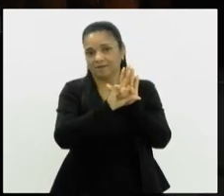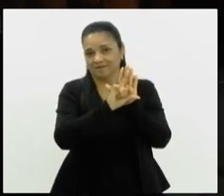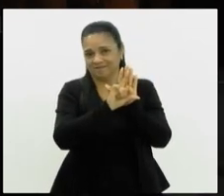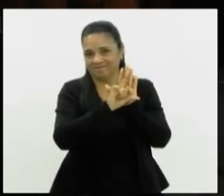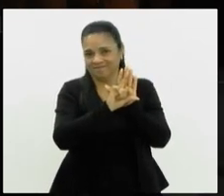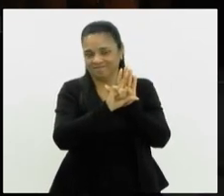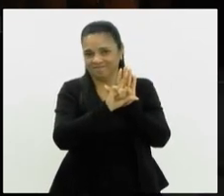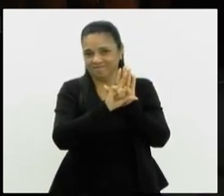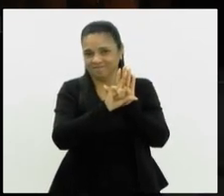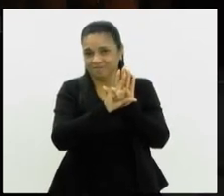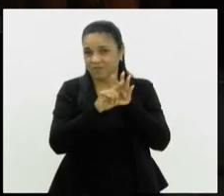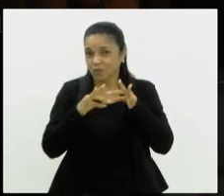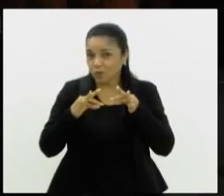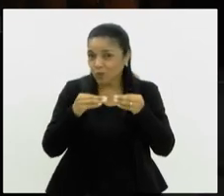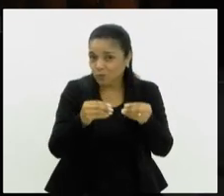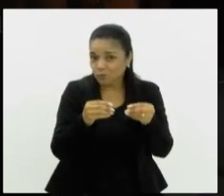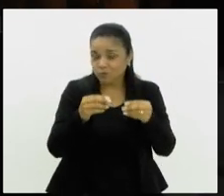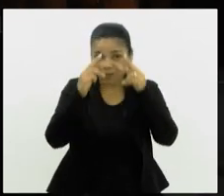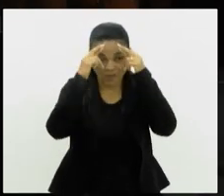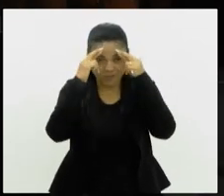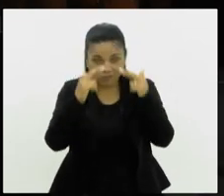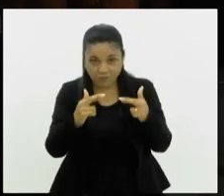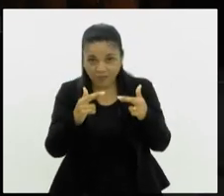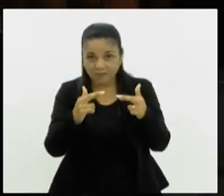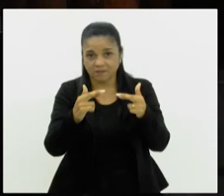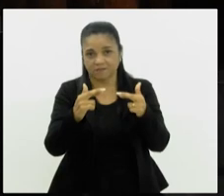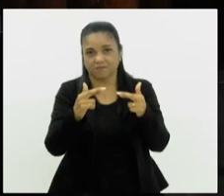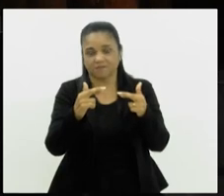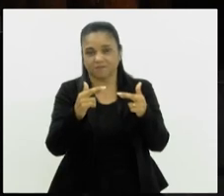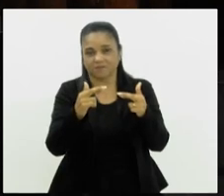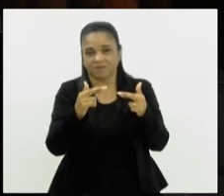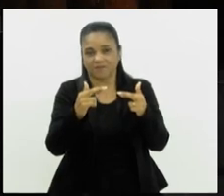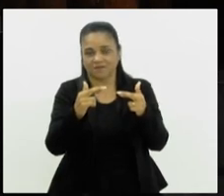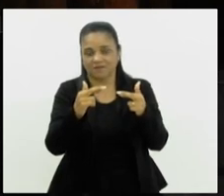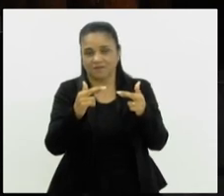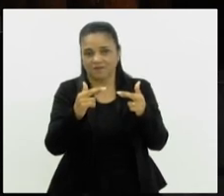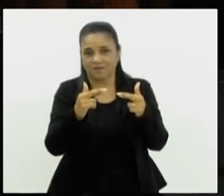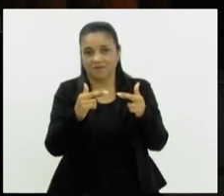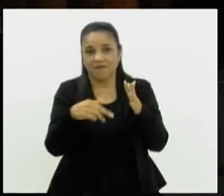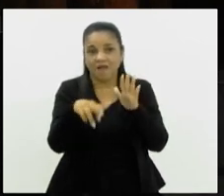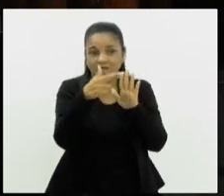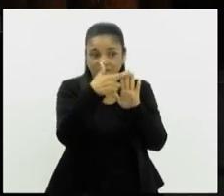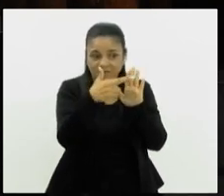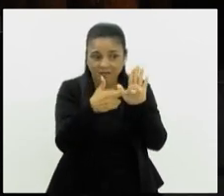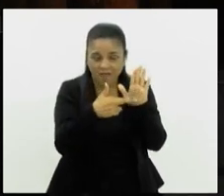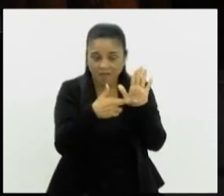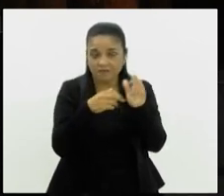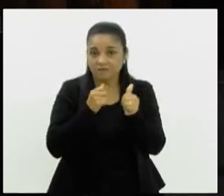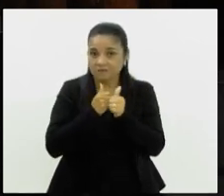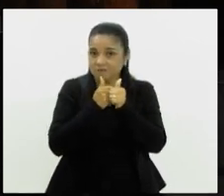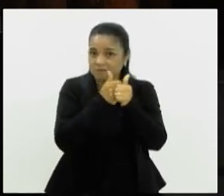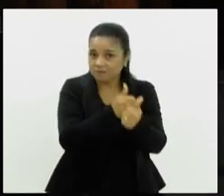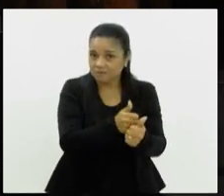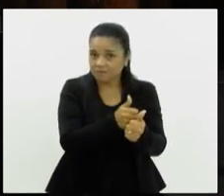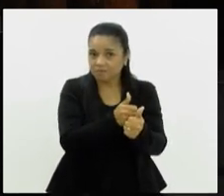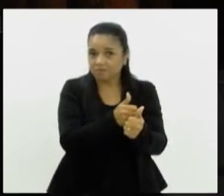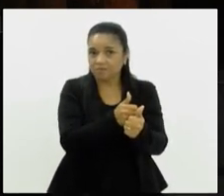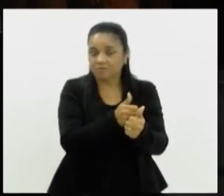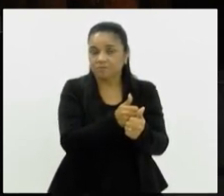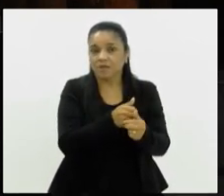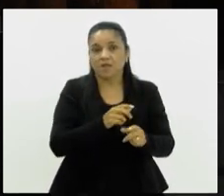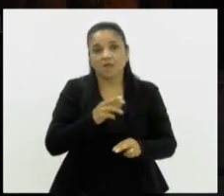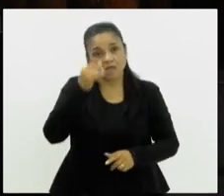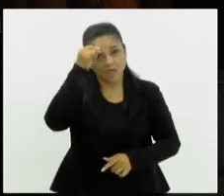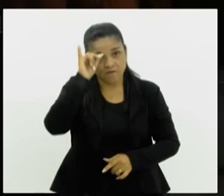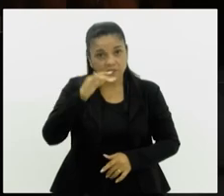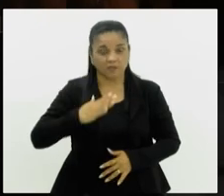mundo respeite protocolos, para que todo mundo siga as mesmas regras, para que não se faça ditaduras, seja